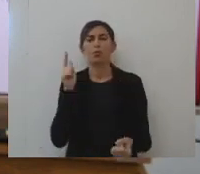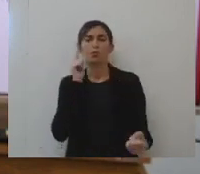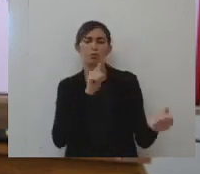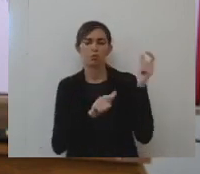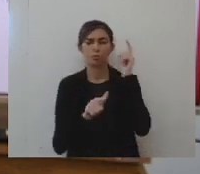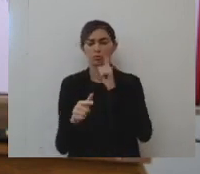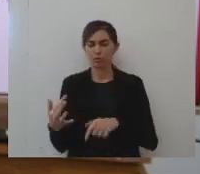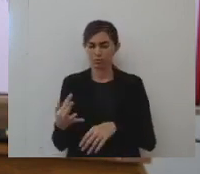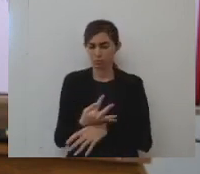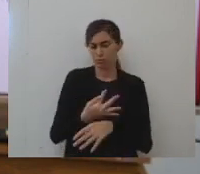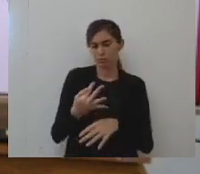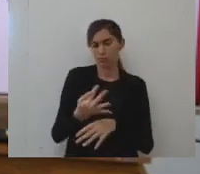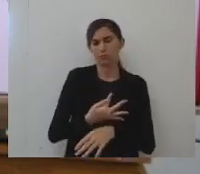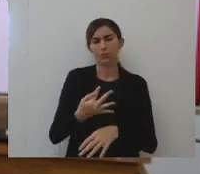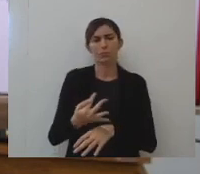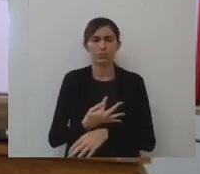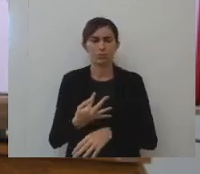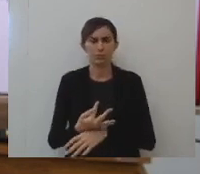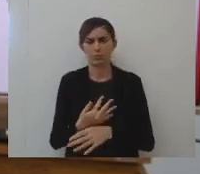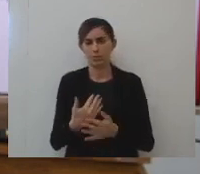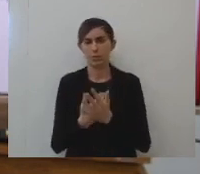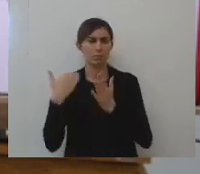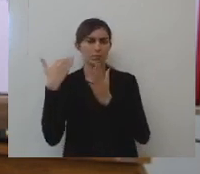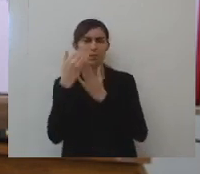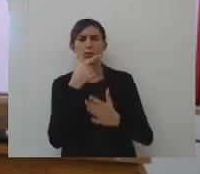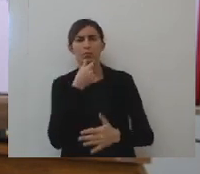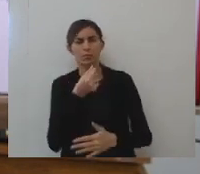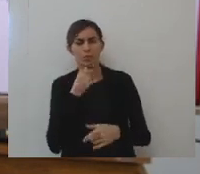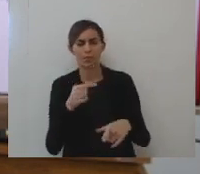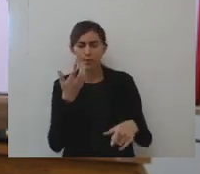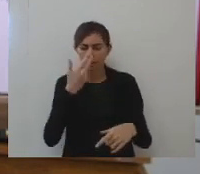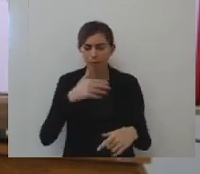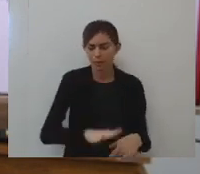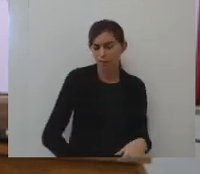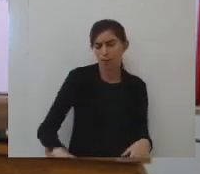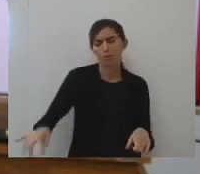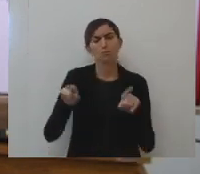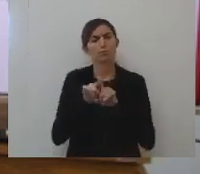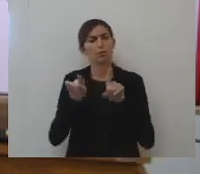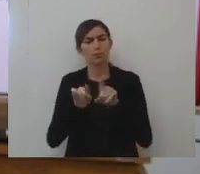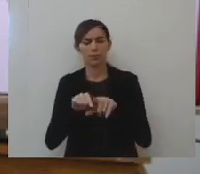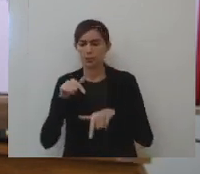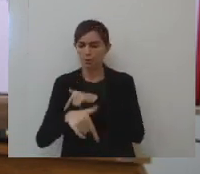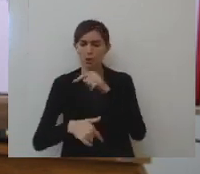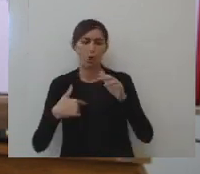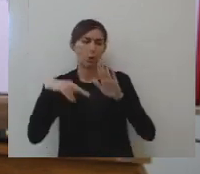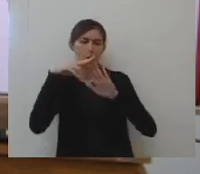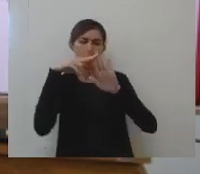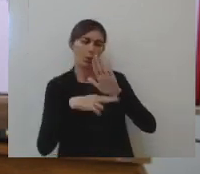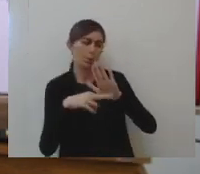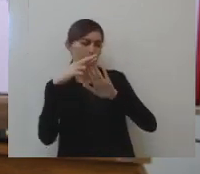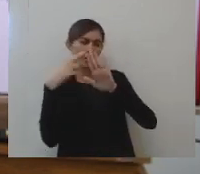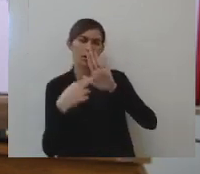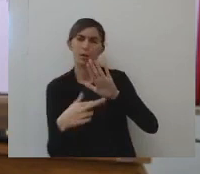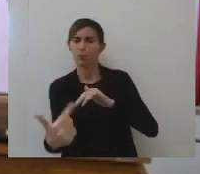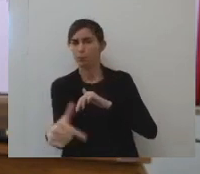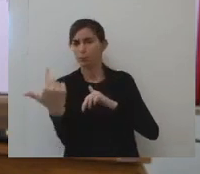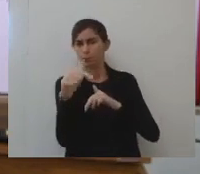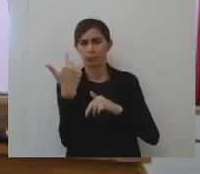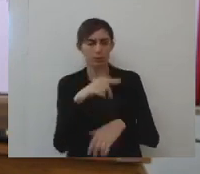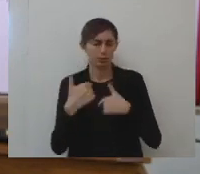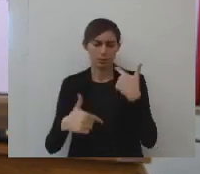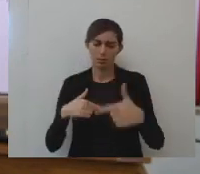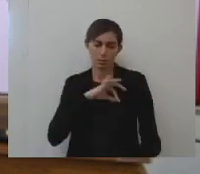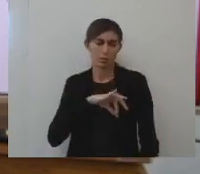conseguem suportar as intempéries mais do que os homens, mas crianças também trabalhavam. Não existiam normas e regras para esse trabalho